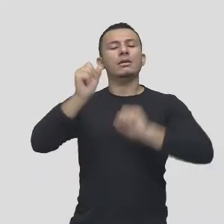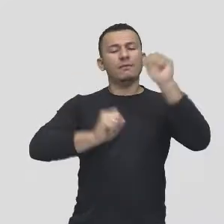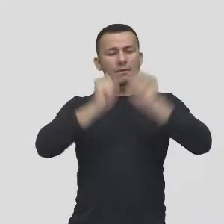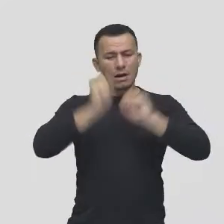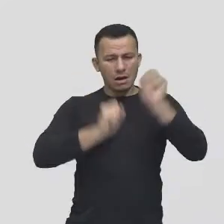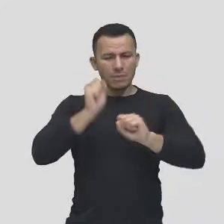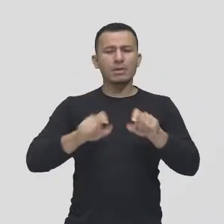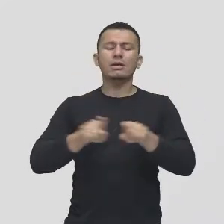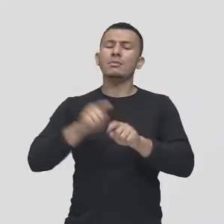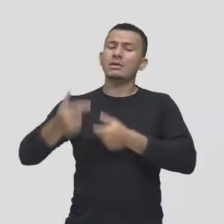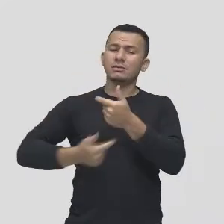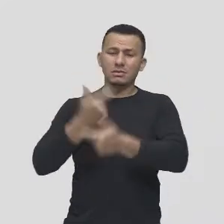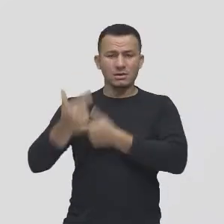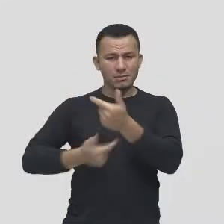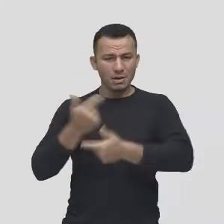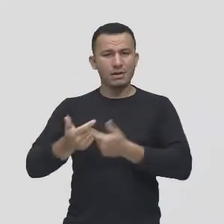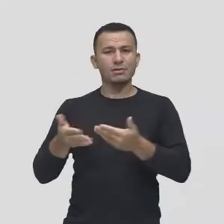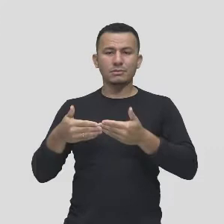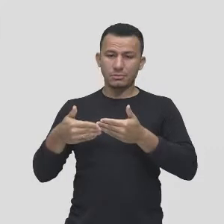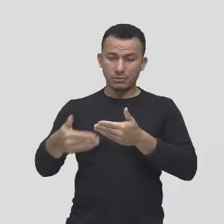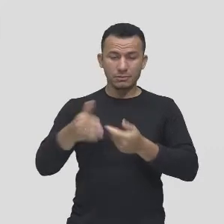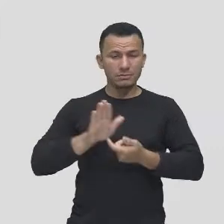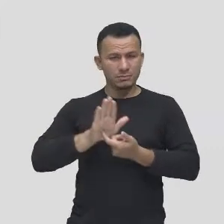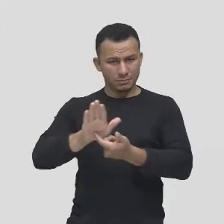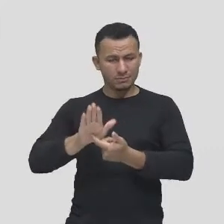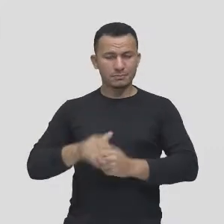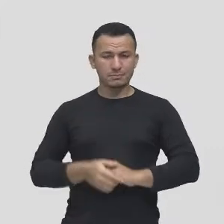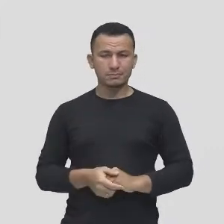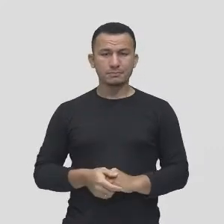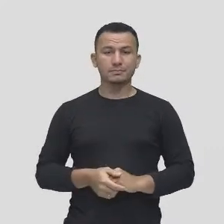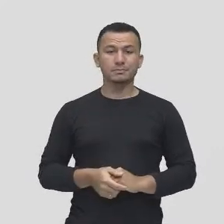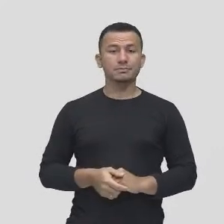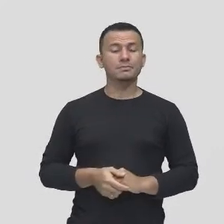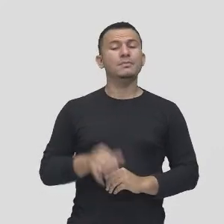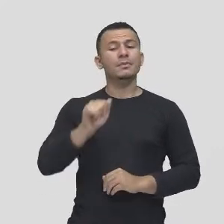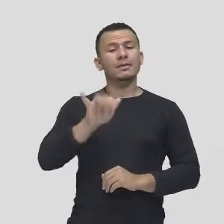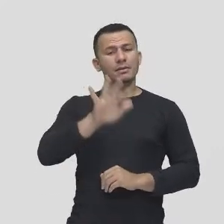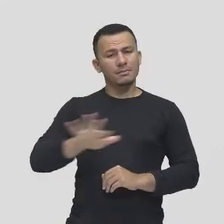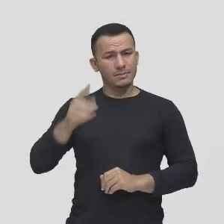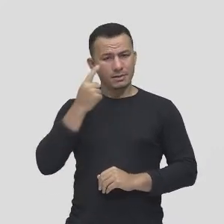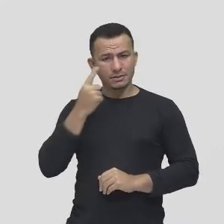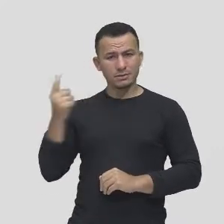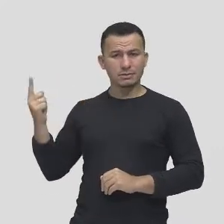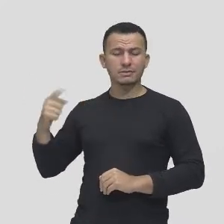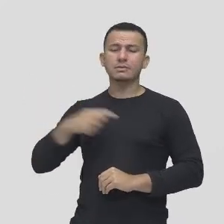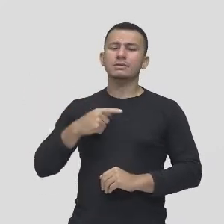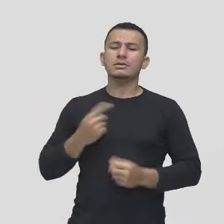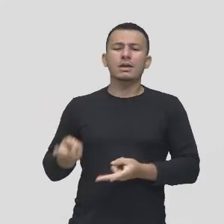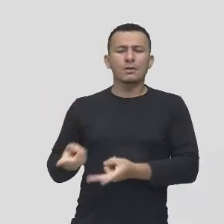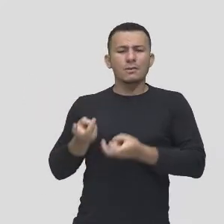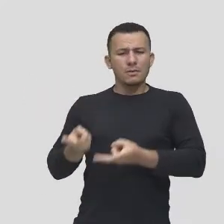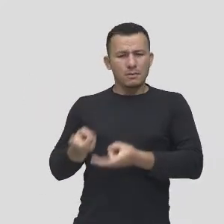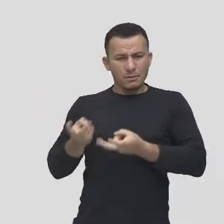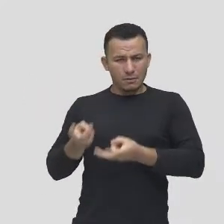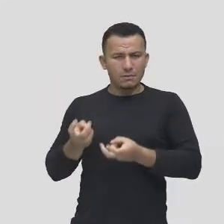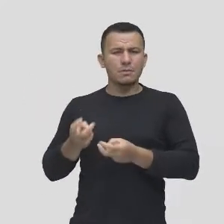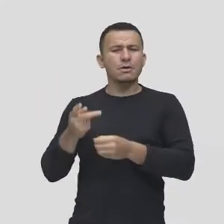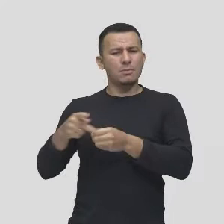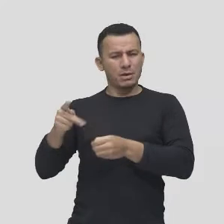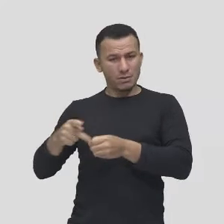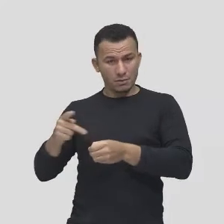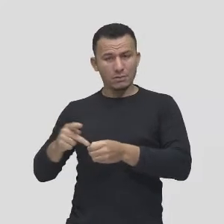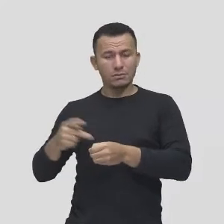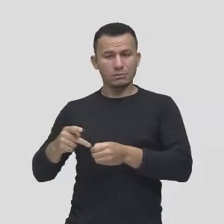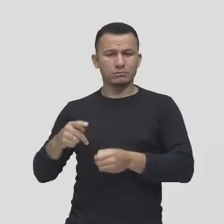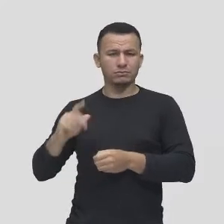ver aí ao longo desse momento daqui a pouquinho. Então, nessas imagens a gente está vendo aí tanto a extração de recursos, como é o caso do petróleo.